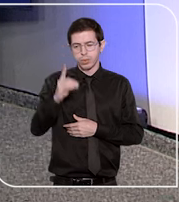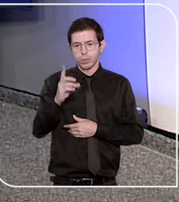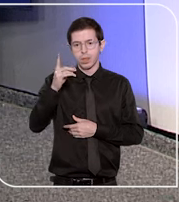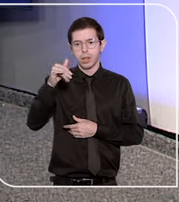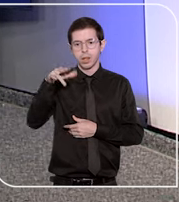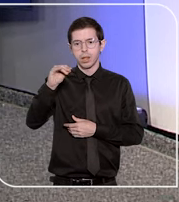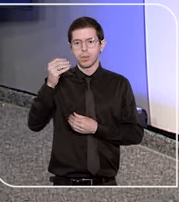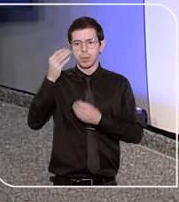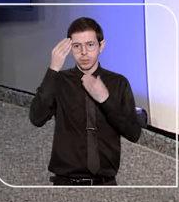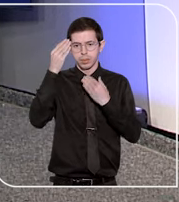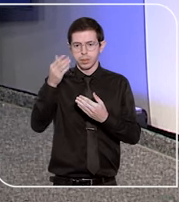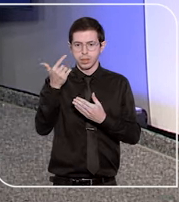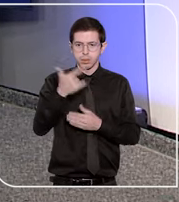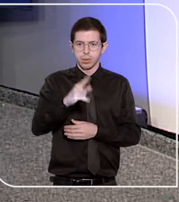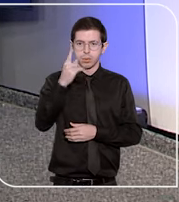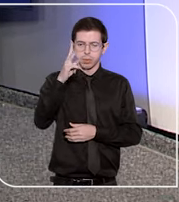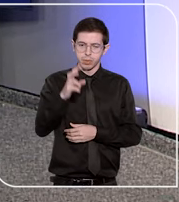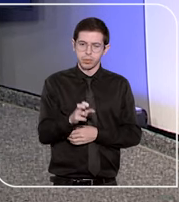vez.